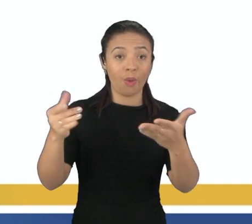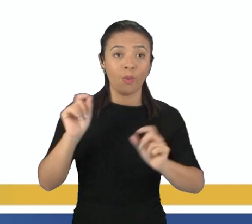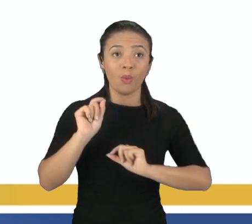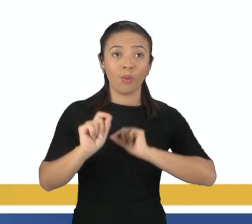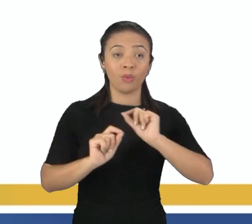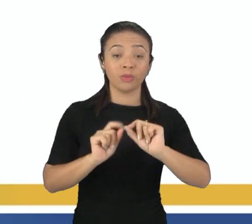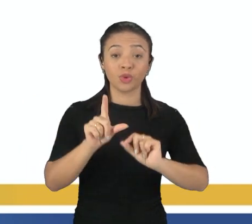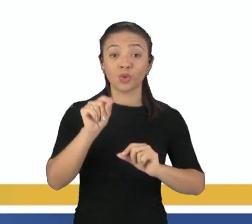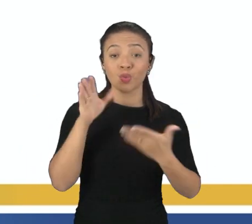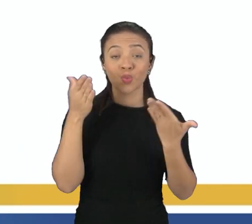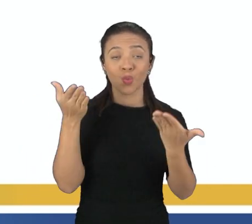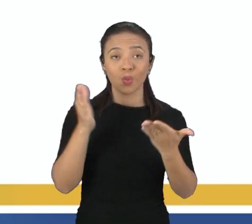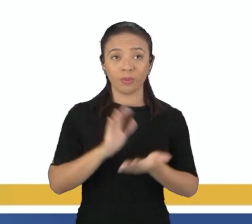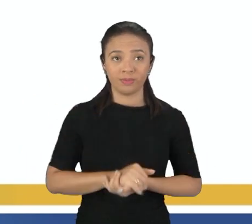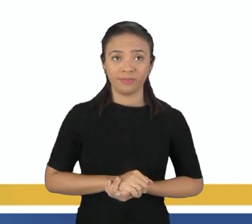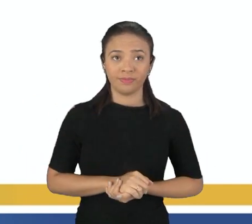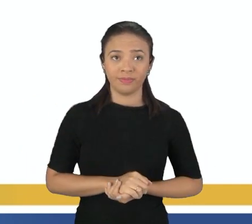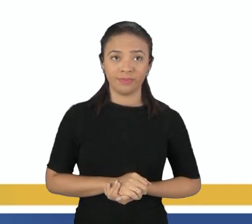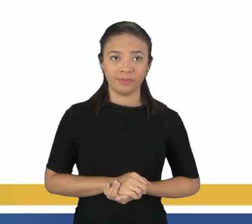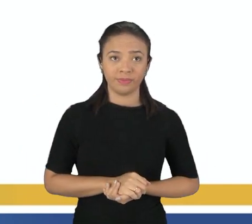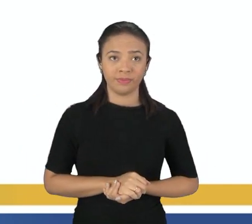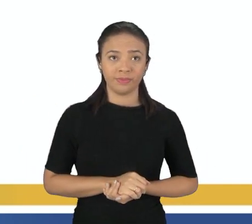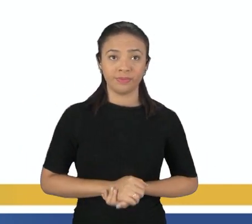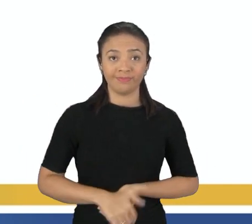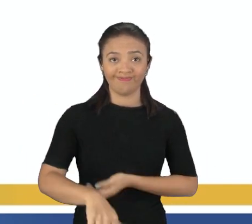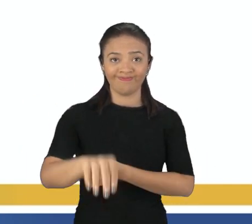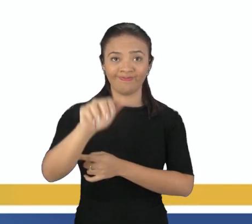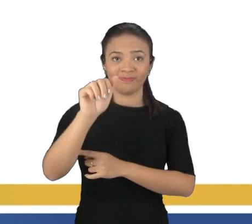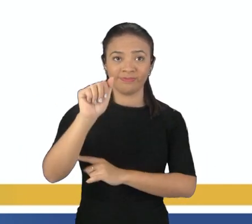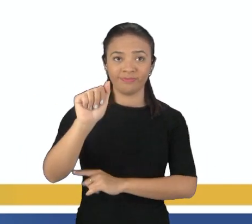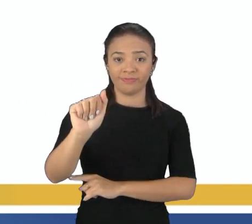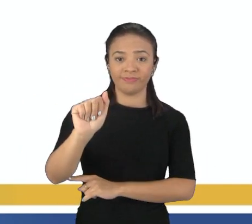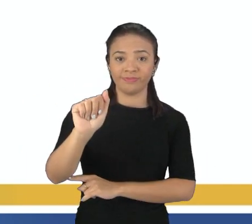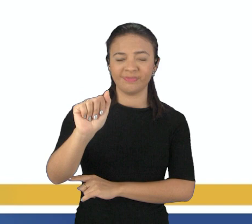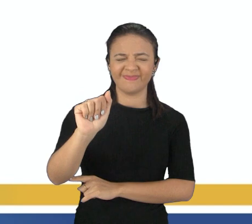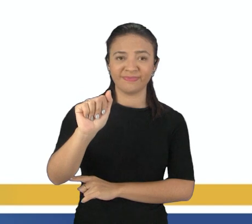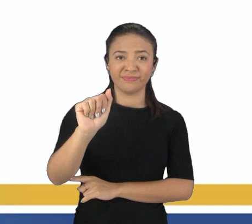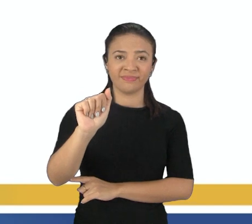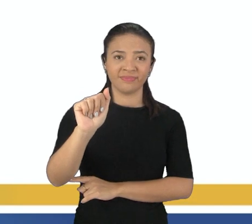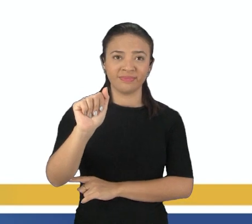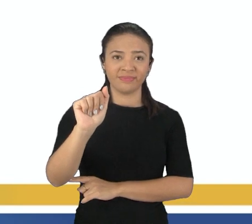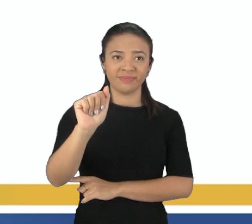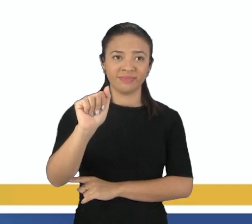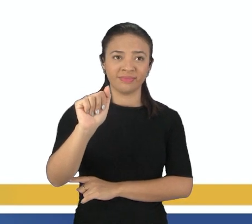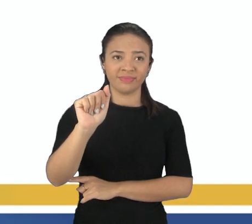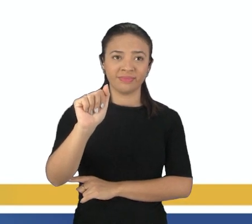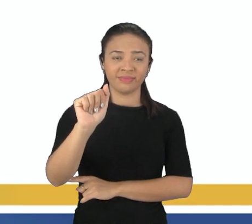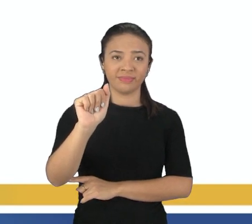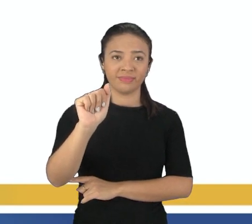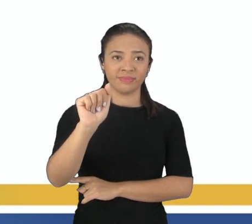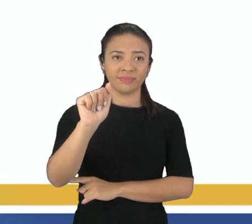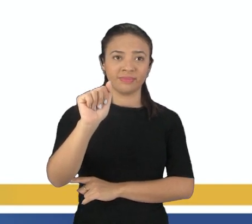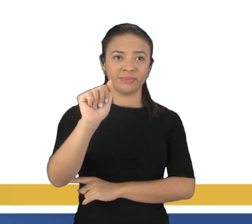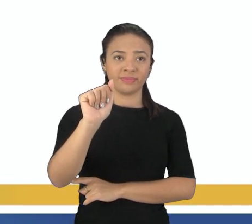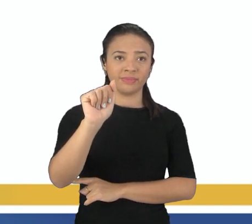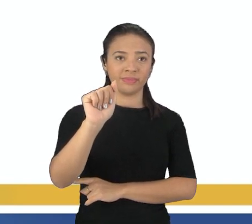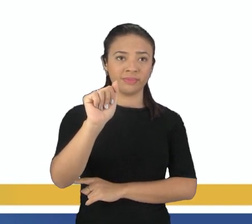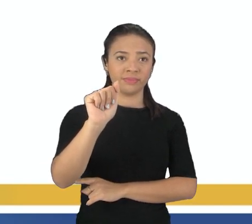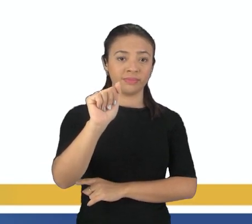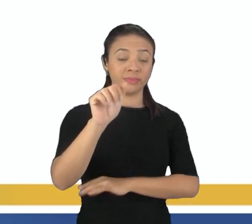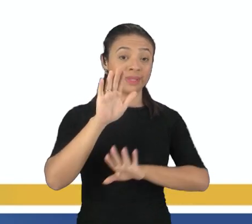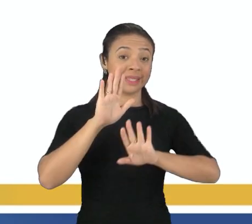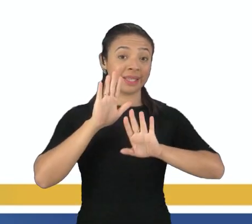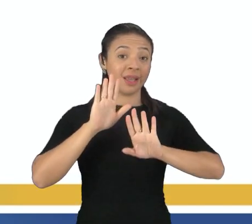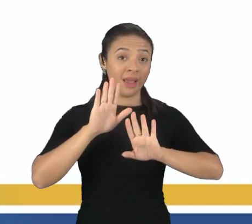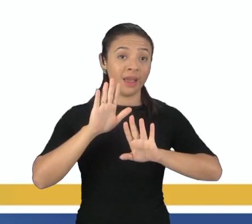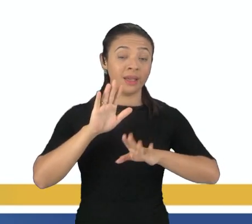as alternativas. Vamos lá, alternativa A, peteca, taco, pular corda e esconde-esconde. Isso